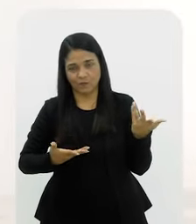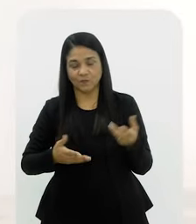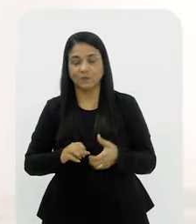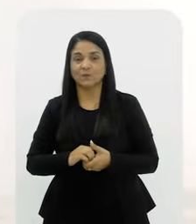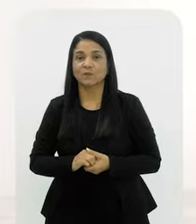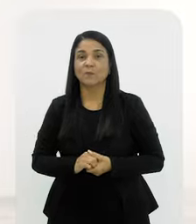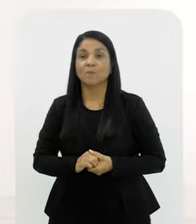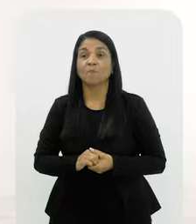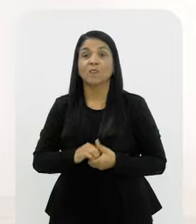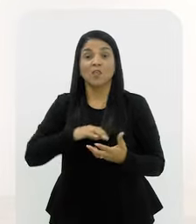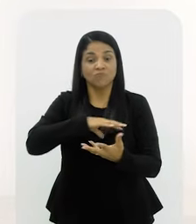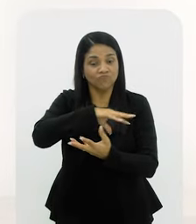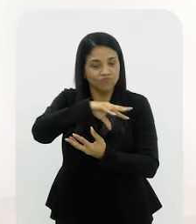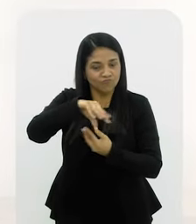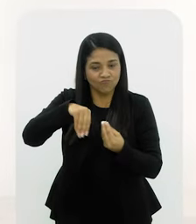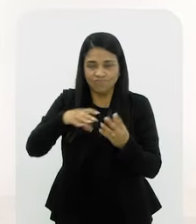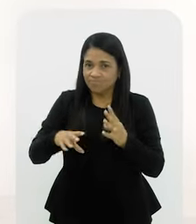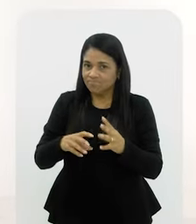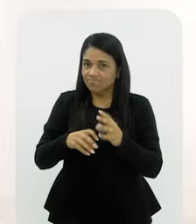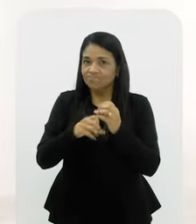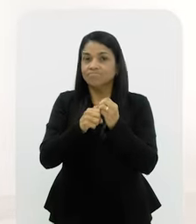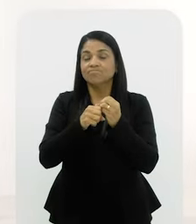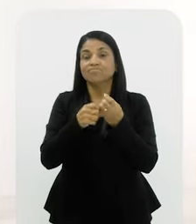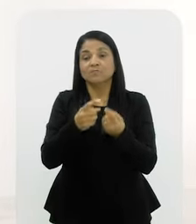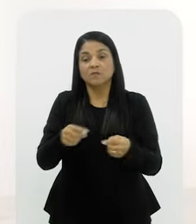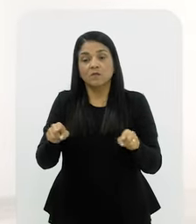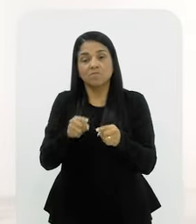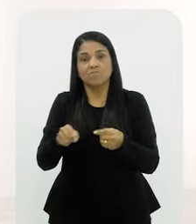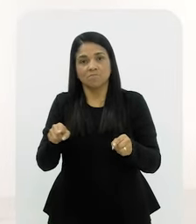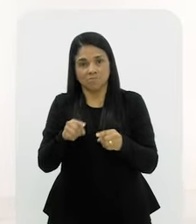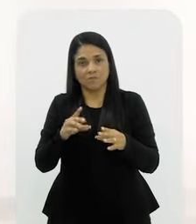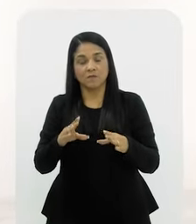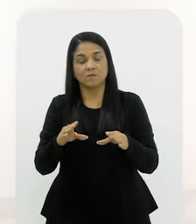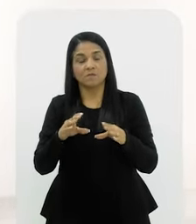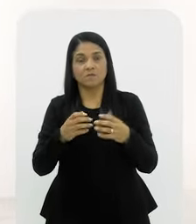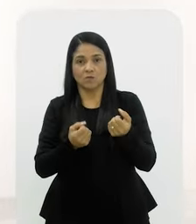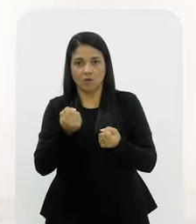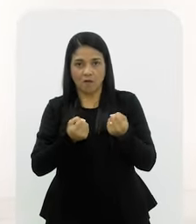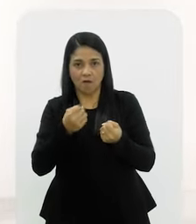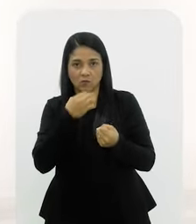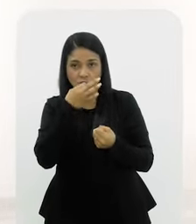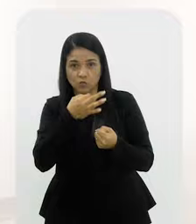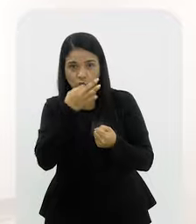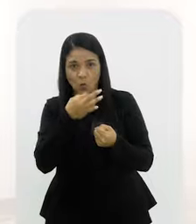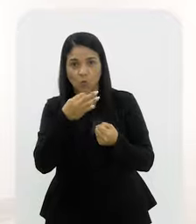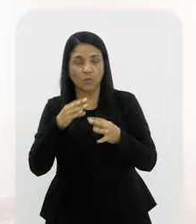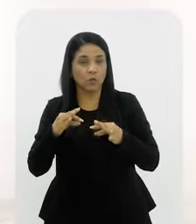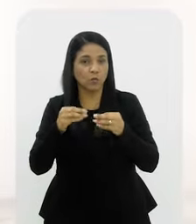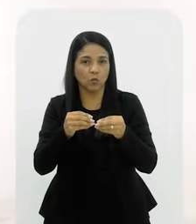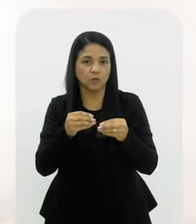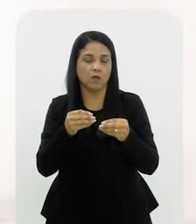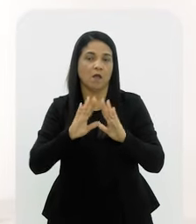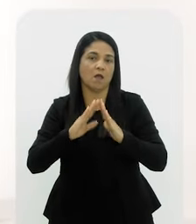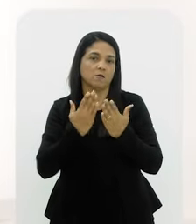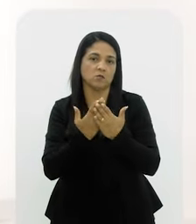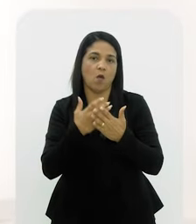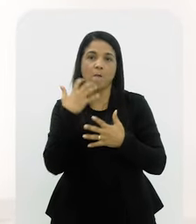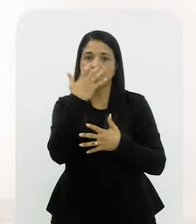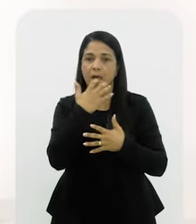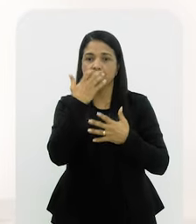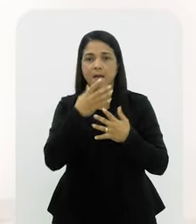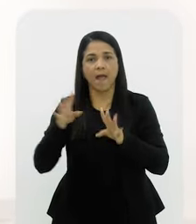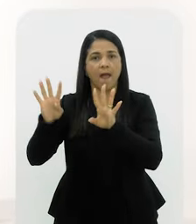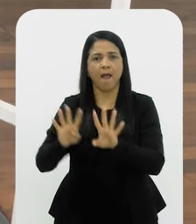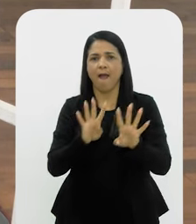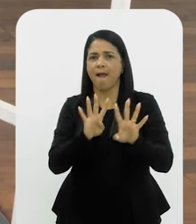músicos de harmonia. E o arranjo que é feito principalmente no carro de som para a escola cantar.